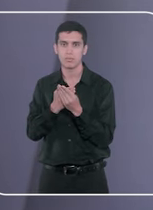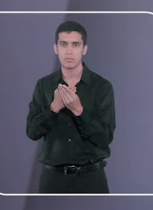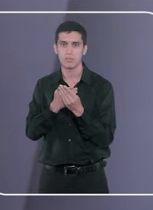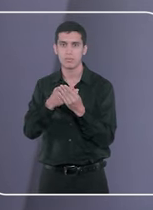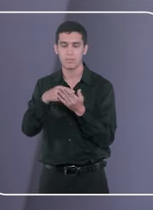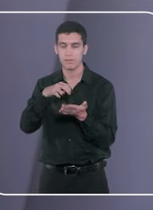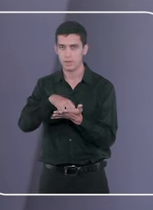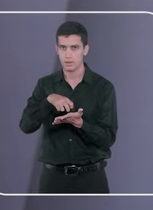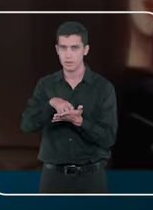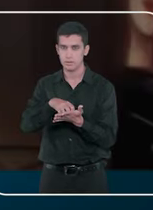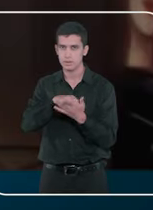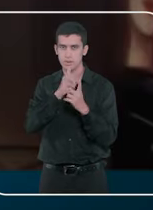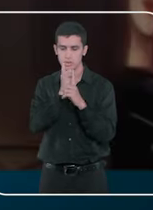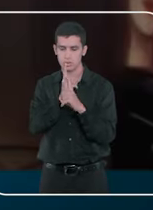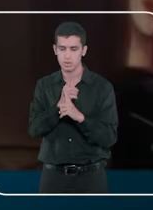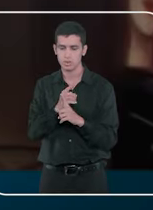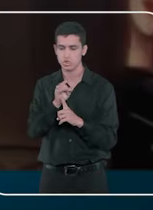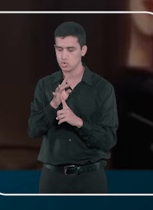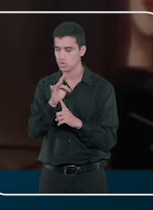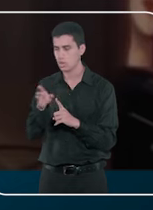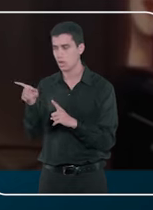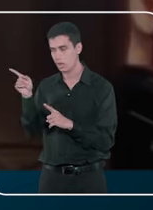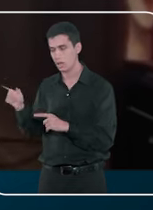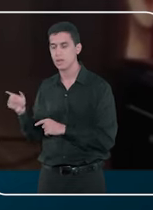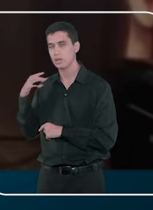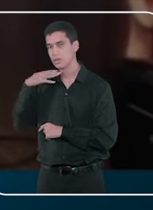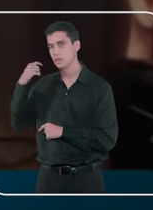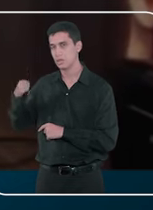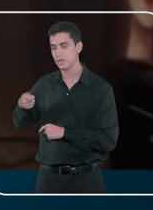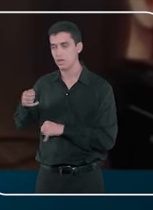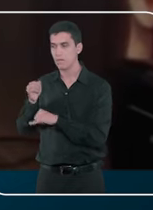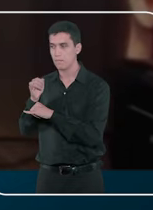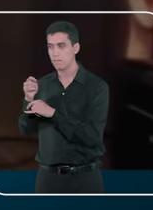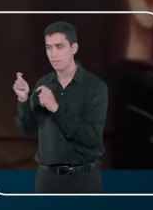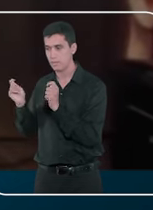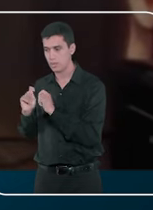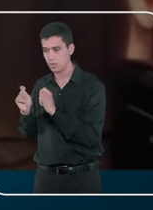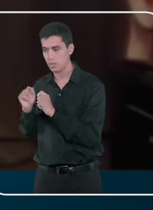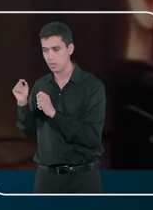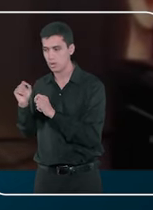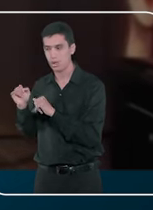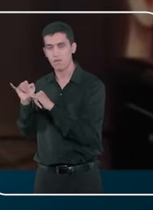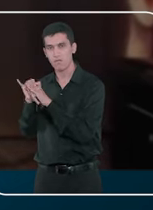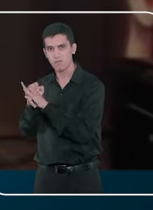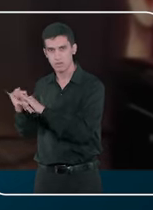sendo vedado ao magistrado decidir por sua publicidade em qualquer